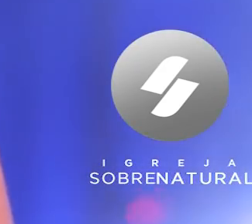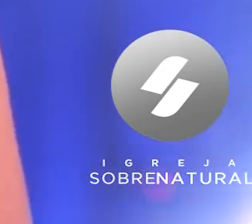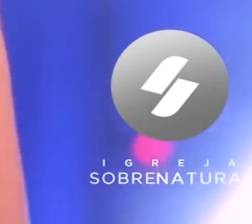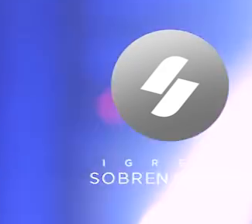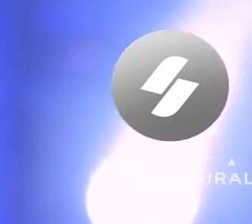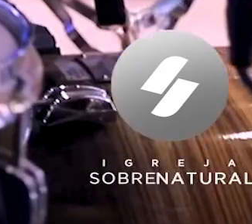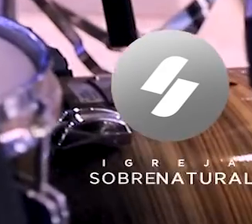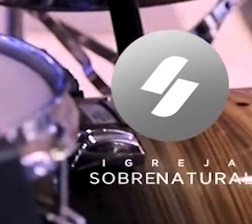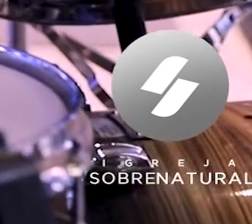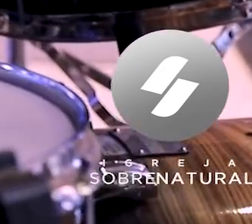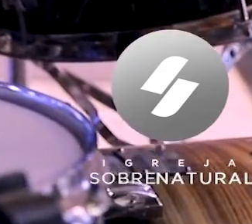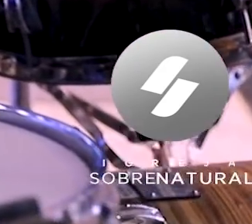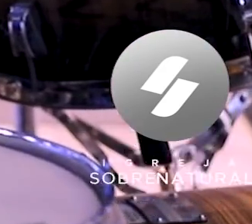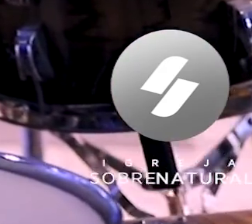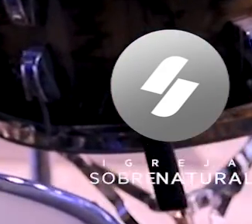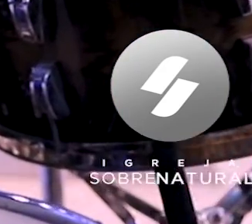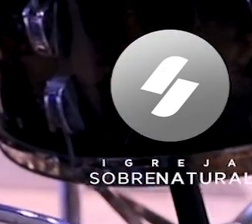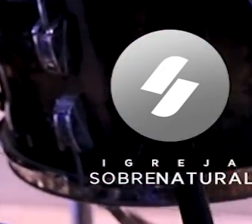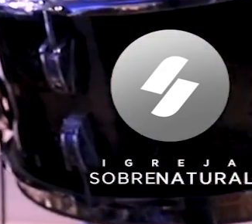agora